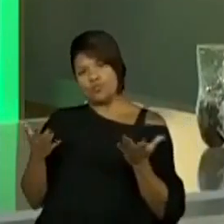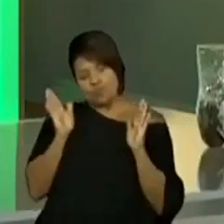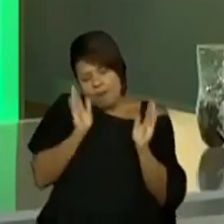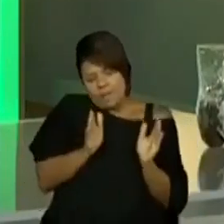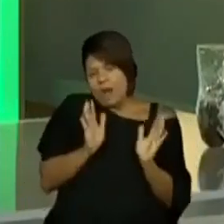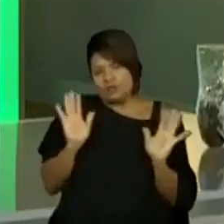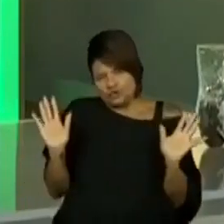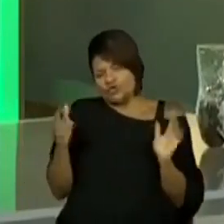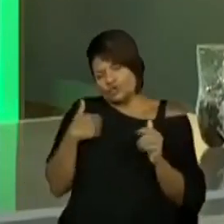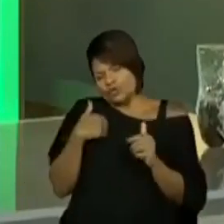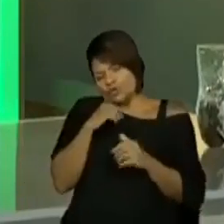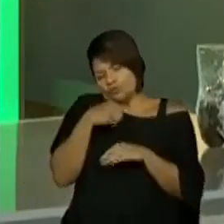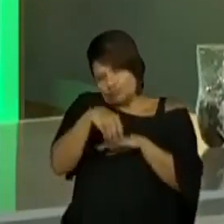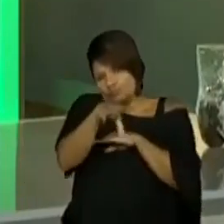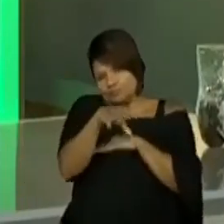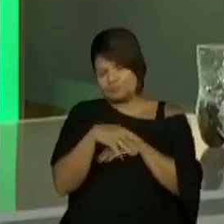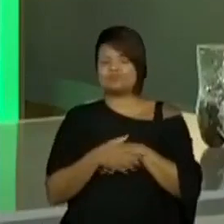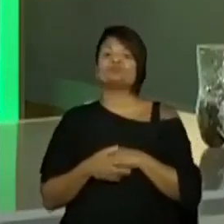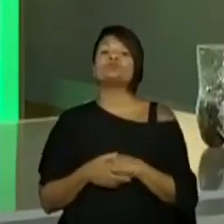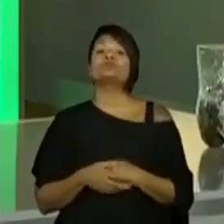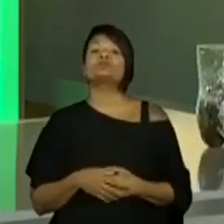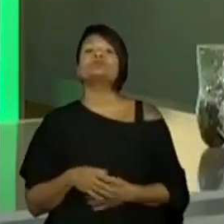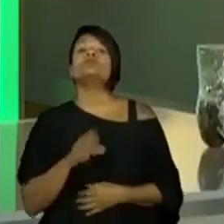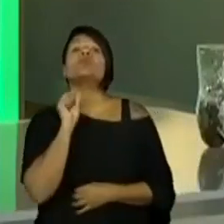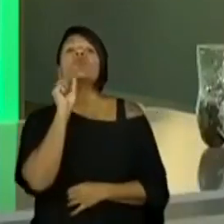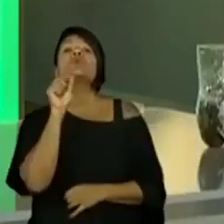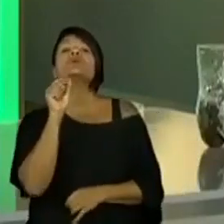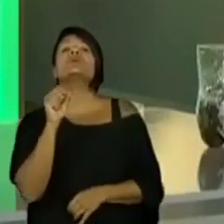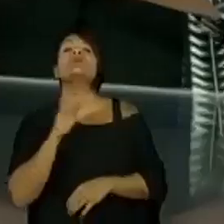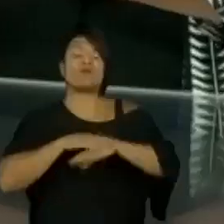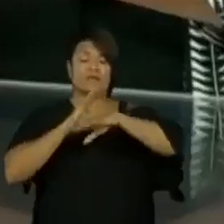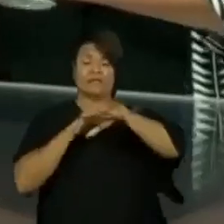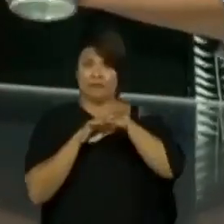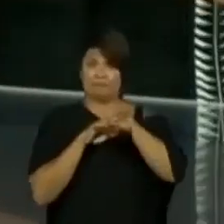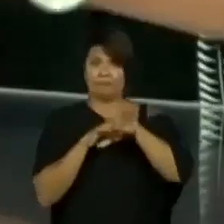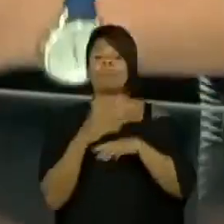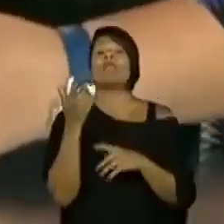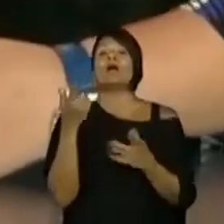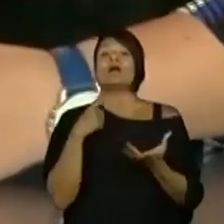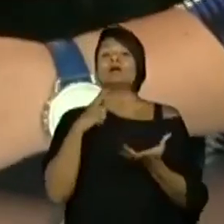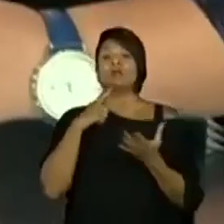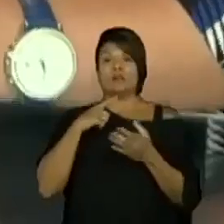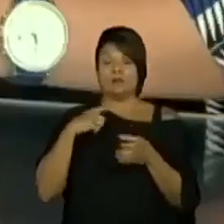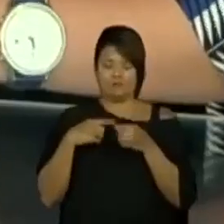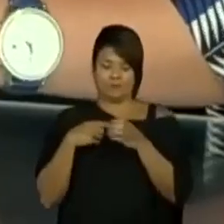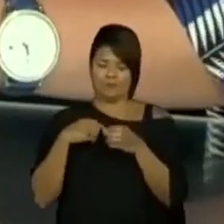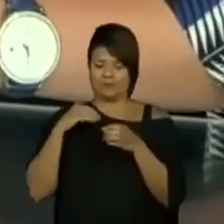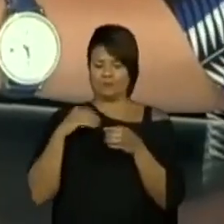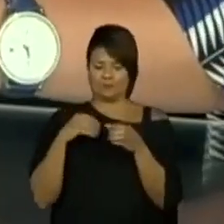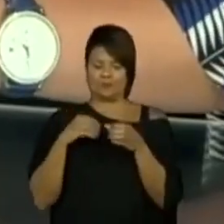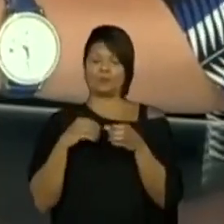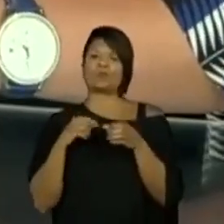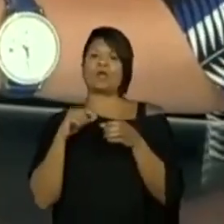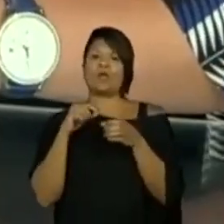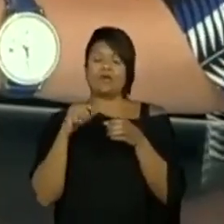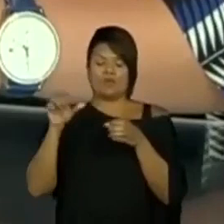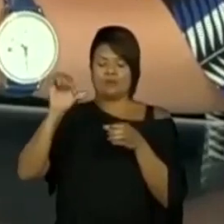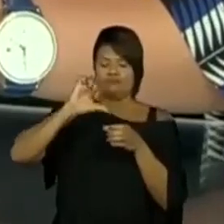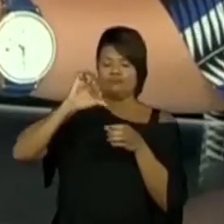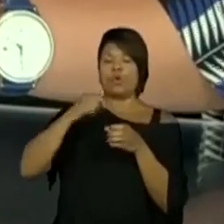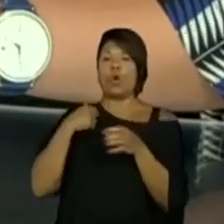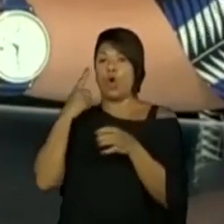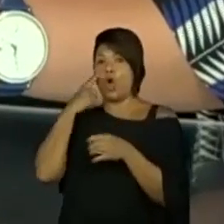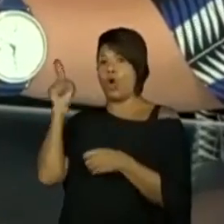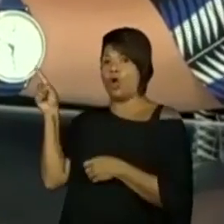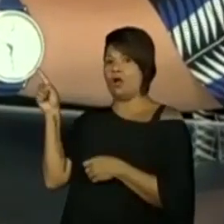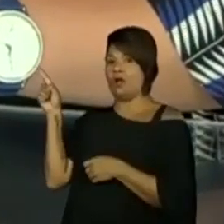só me falar, tá bom? Então, o que que vocês vão fazer? Aqui na garrafa, vocês vão colocar a terra. Vou colocar